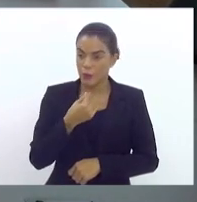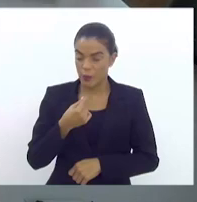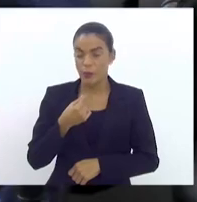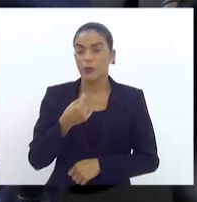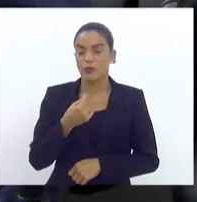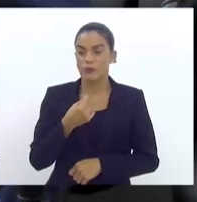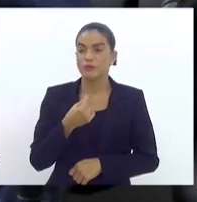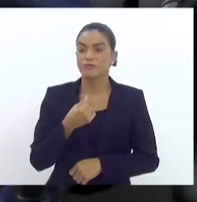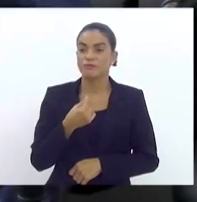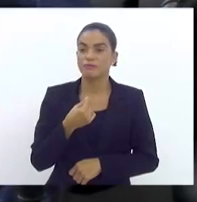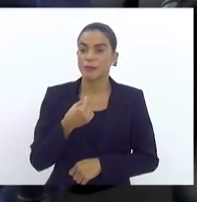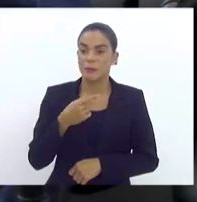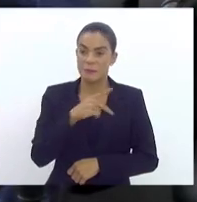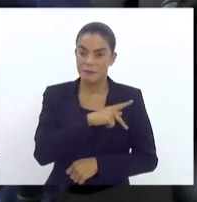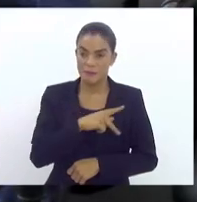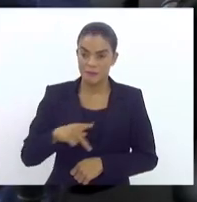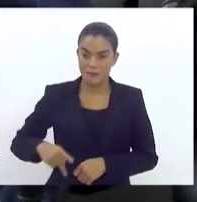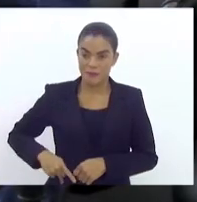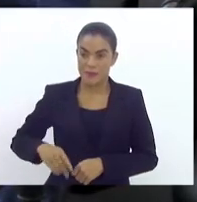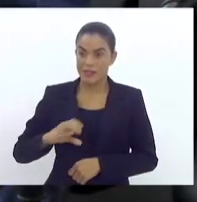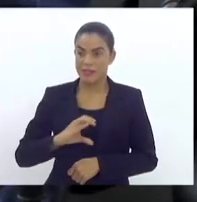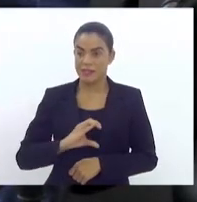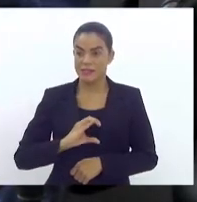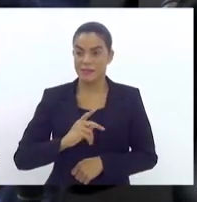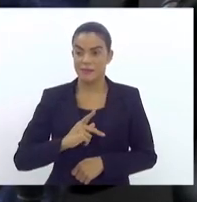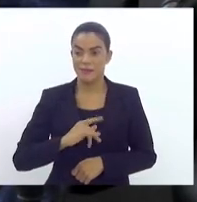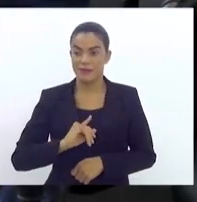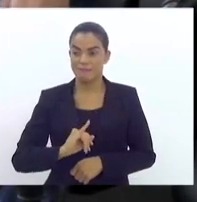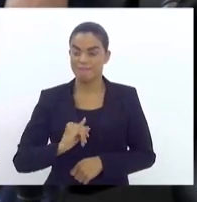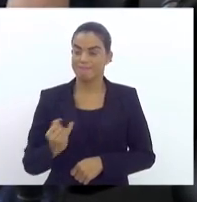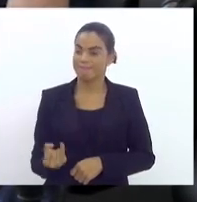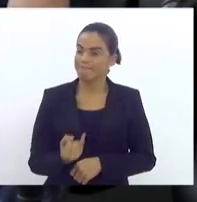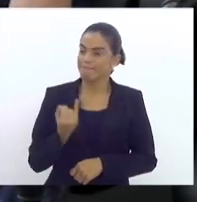Marta Rocha presidente da CPI tão importante